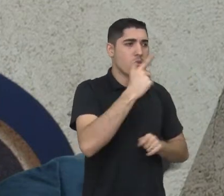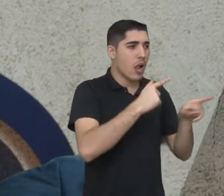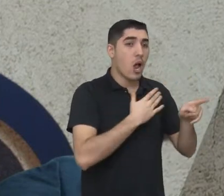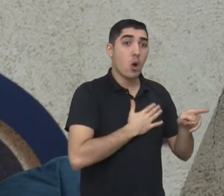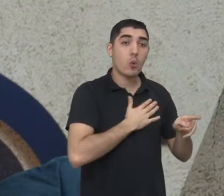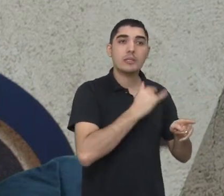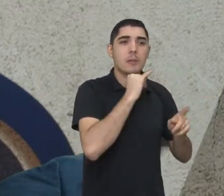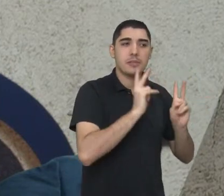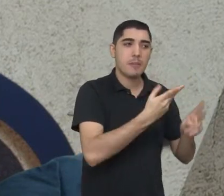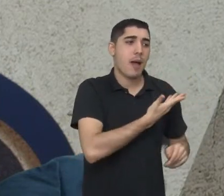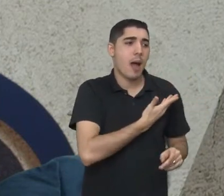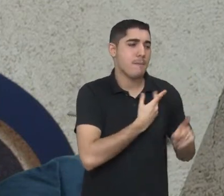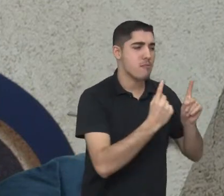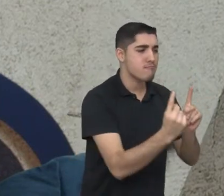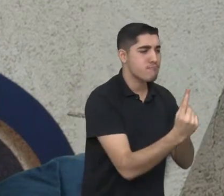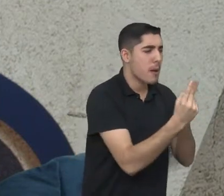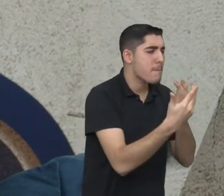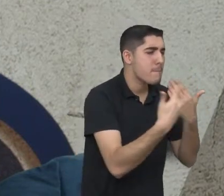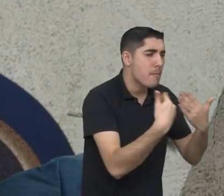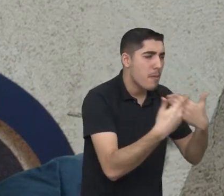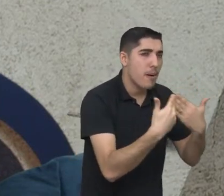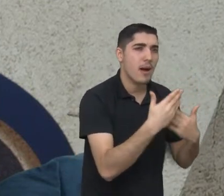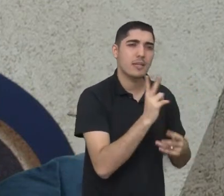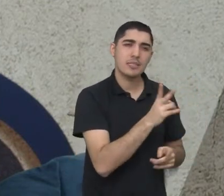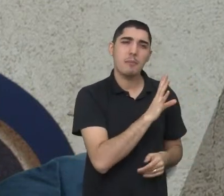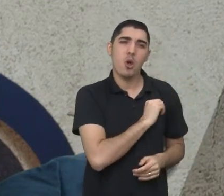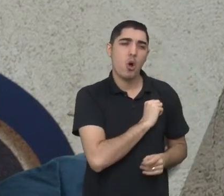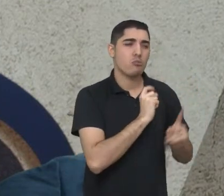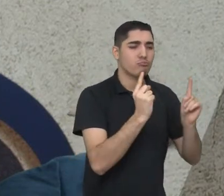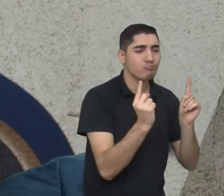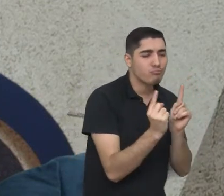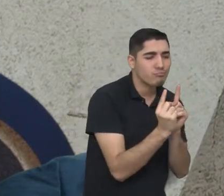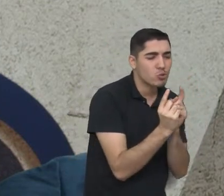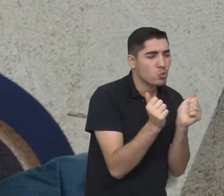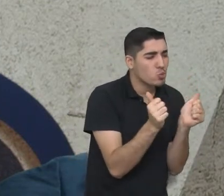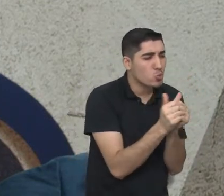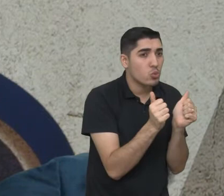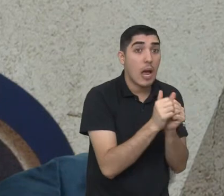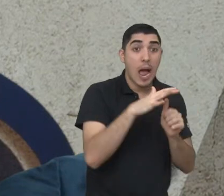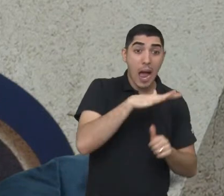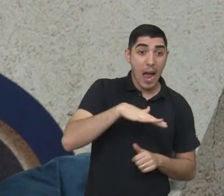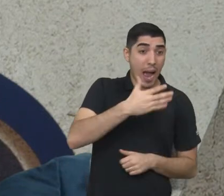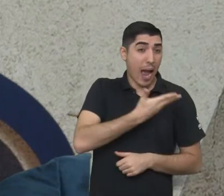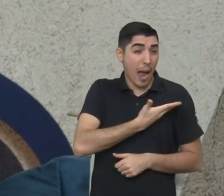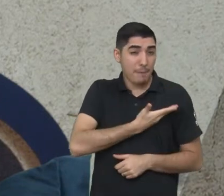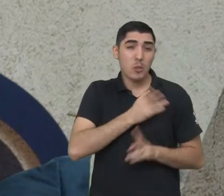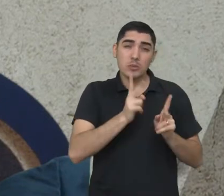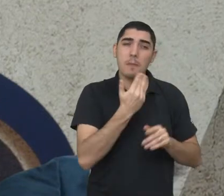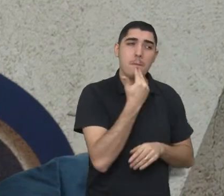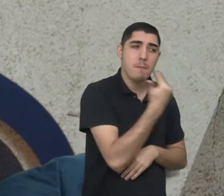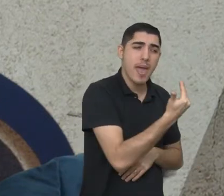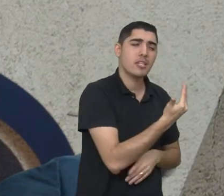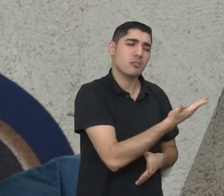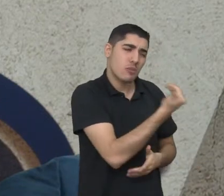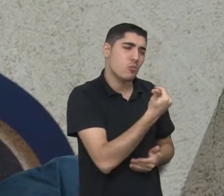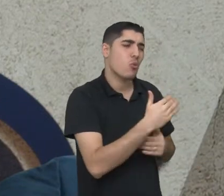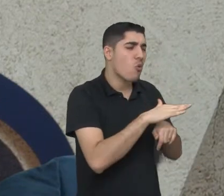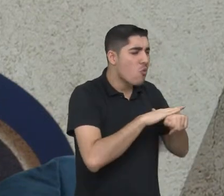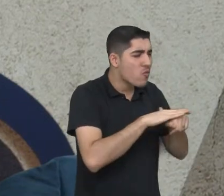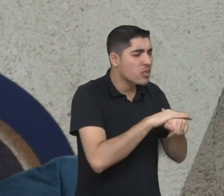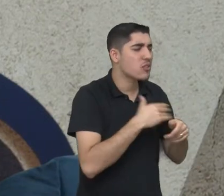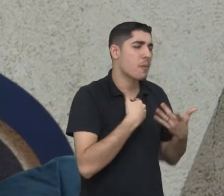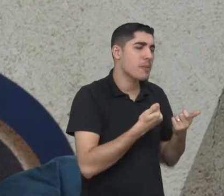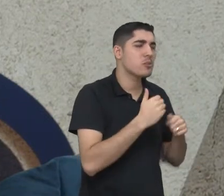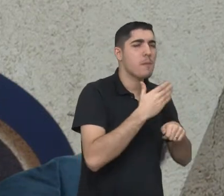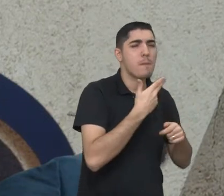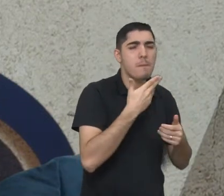Ela costuma conversar bastante com amigos, ela é acolhedora, os amigos costumam procurar essa pessoa para dialogar. Isso já